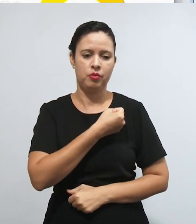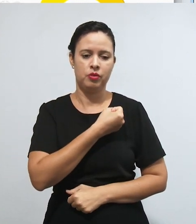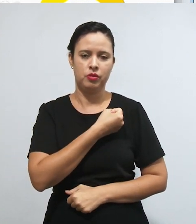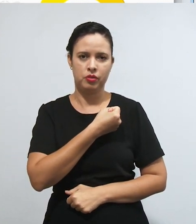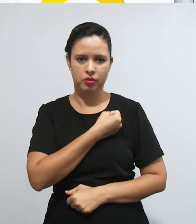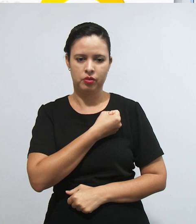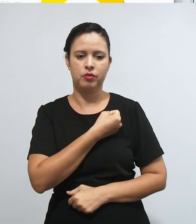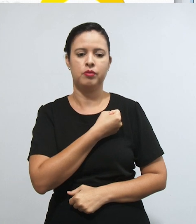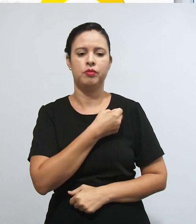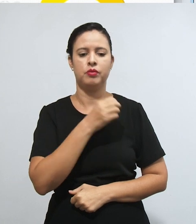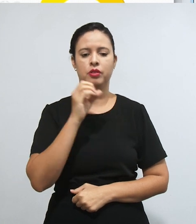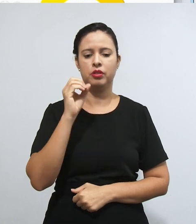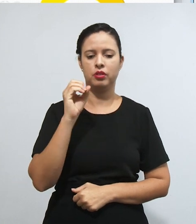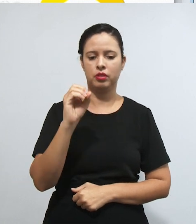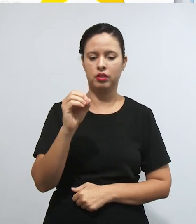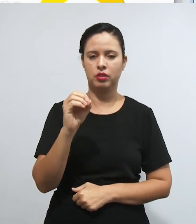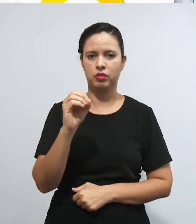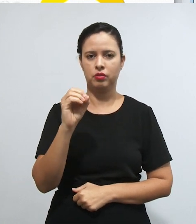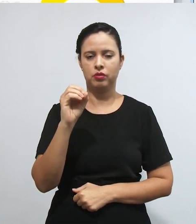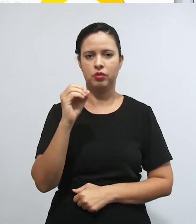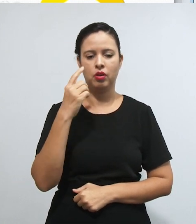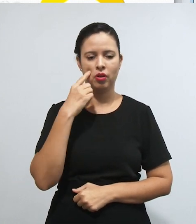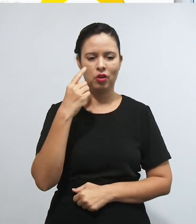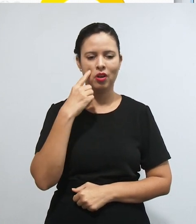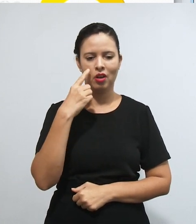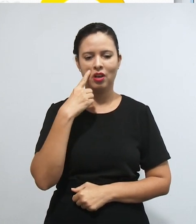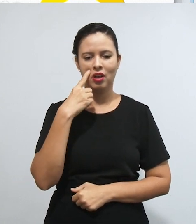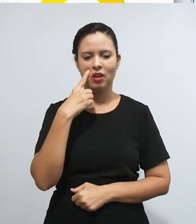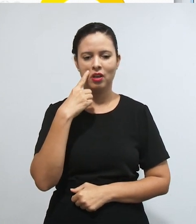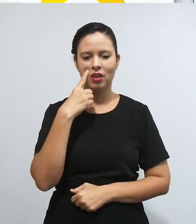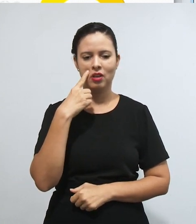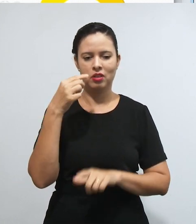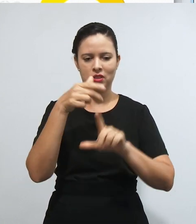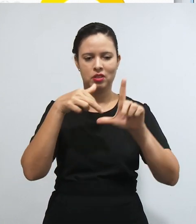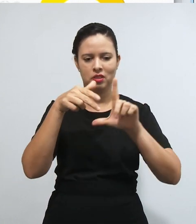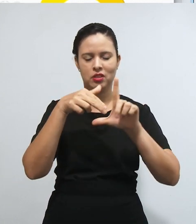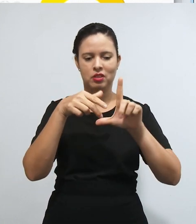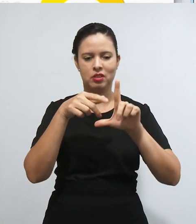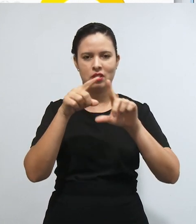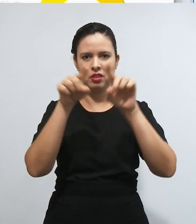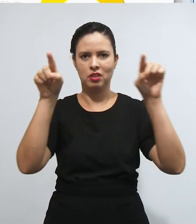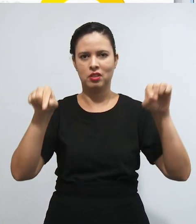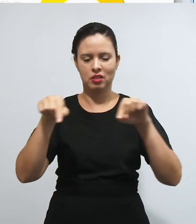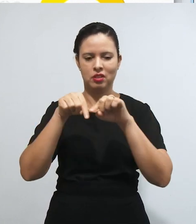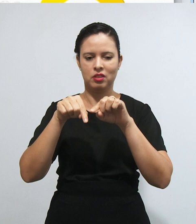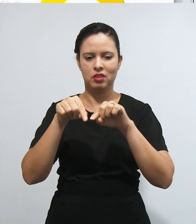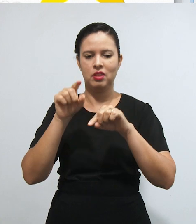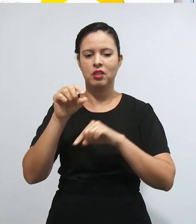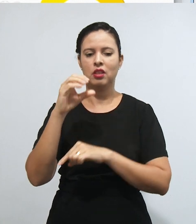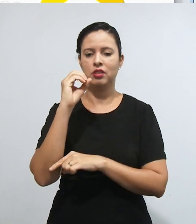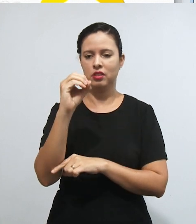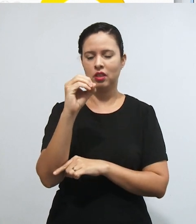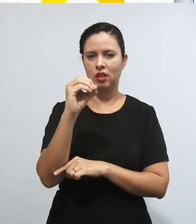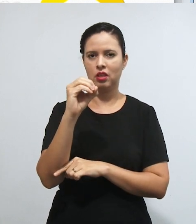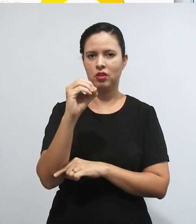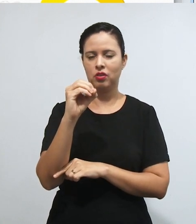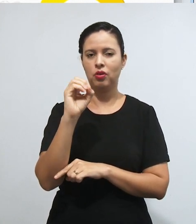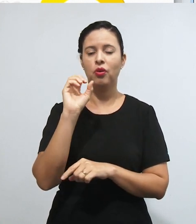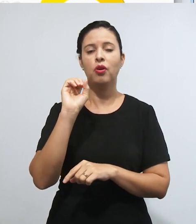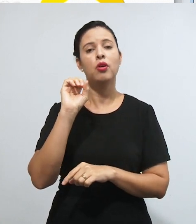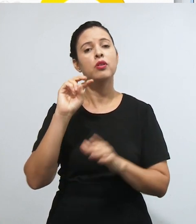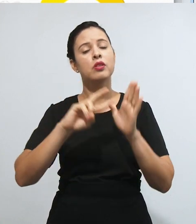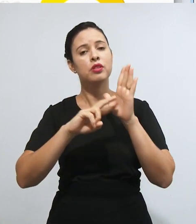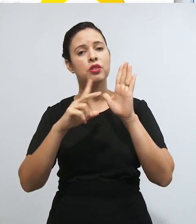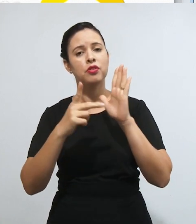0, 0 para a bolinha aqui. Esse 0 aqui significa que ele não vai esperar eu clicar. Tá?